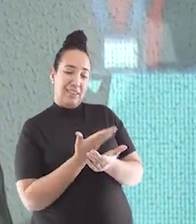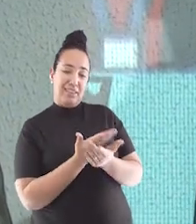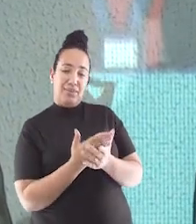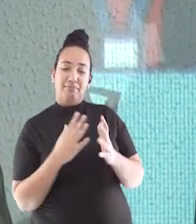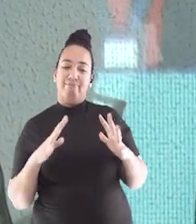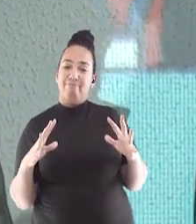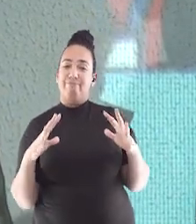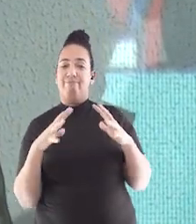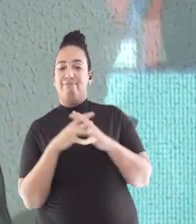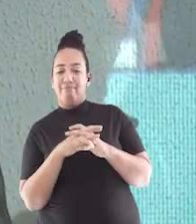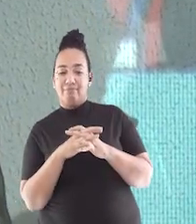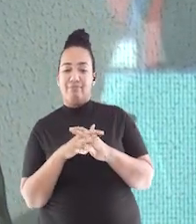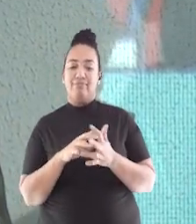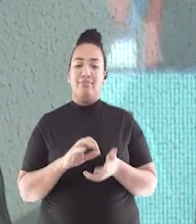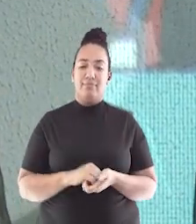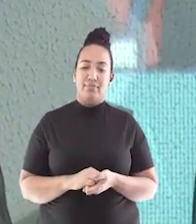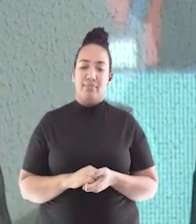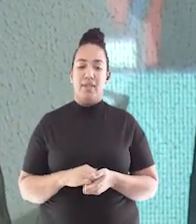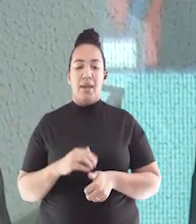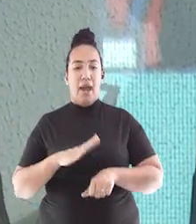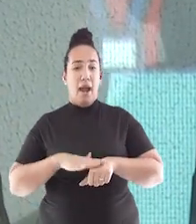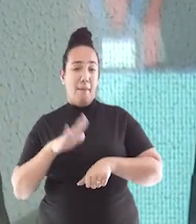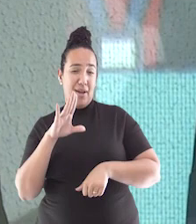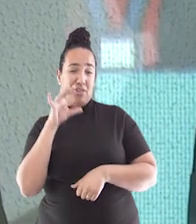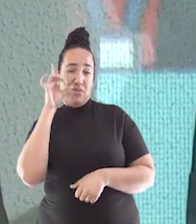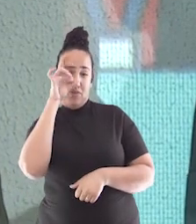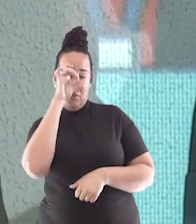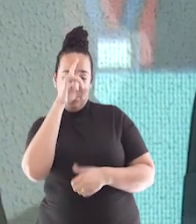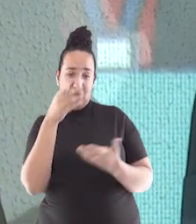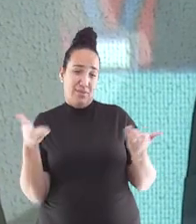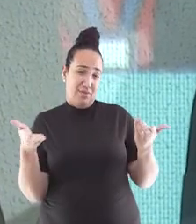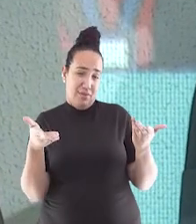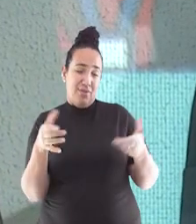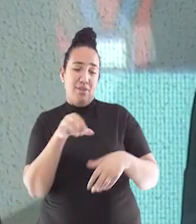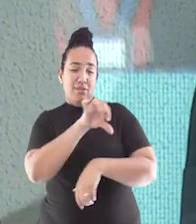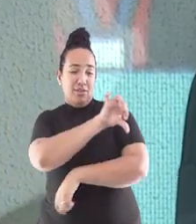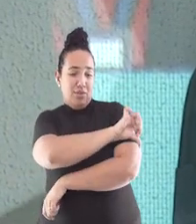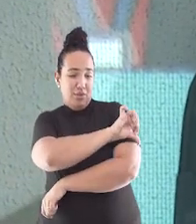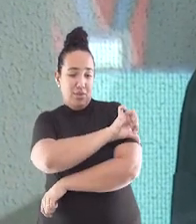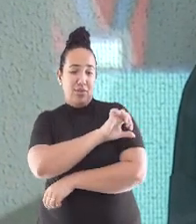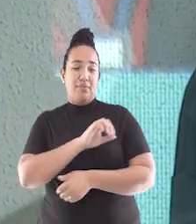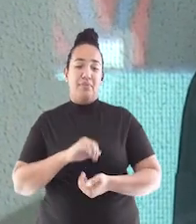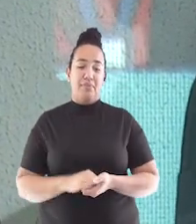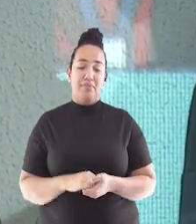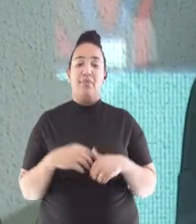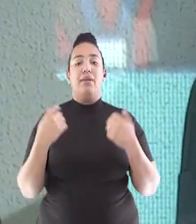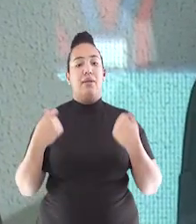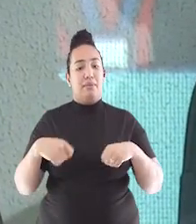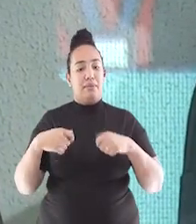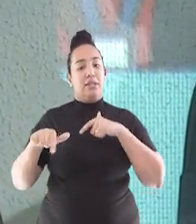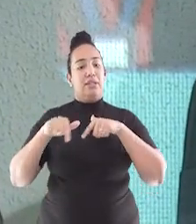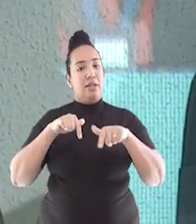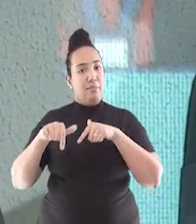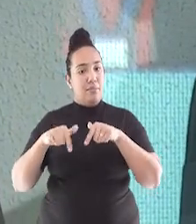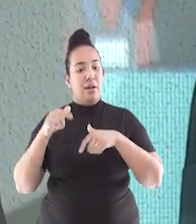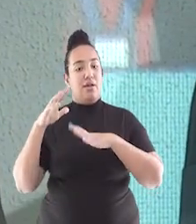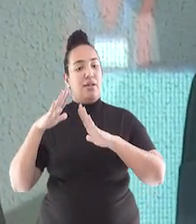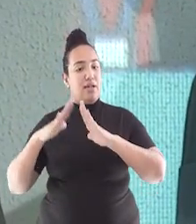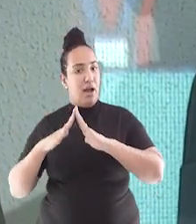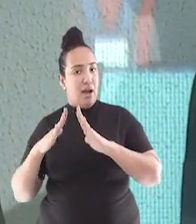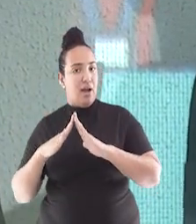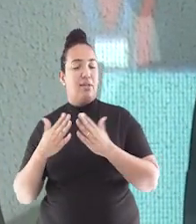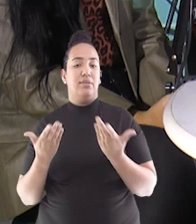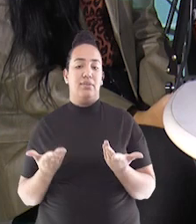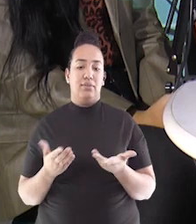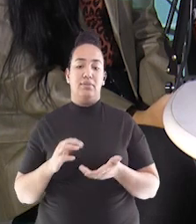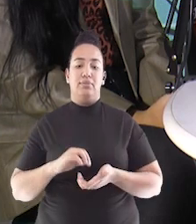Que, tipo, é tudo mais difícil agora, né? Que é o último ano. Uhum. E tem que fazer os trabalhos de casa e